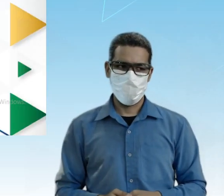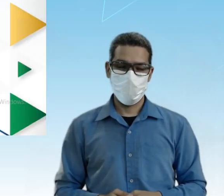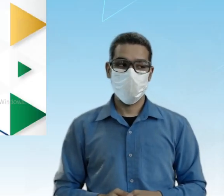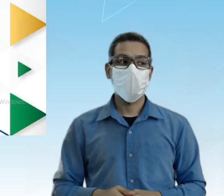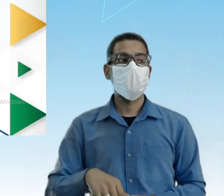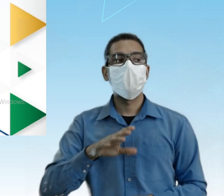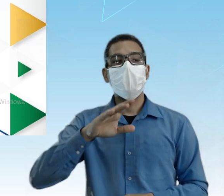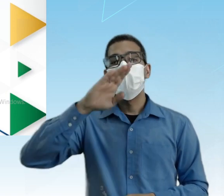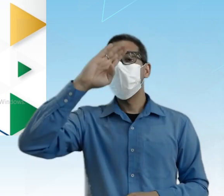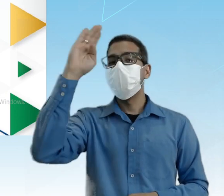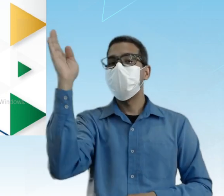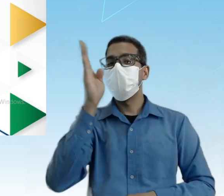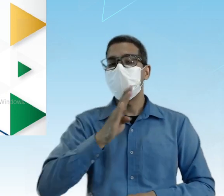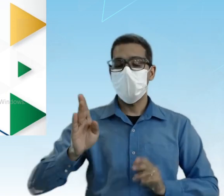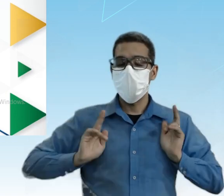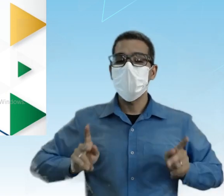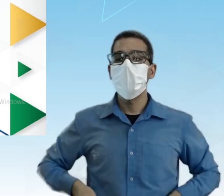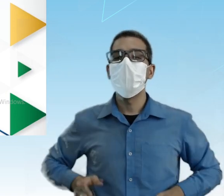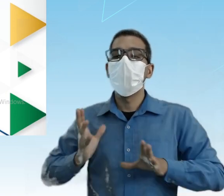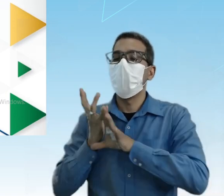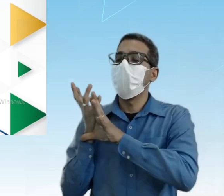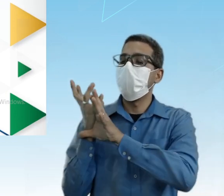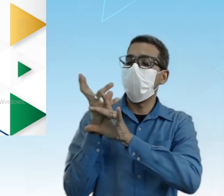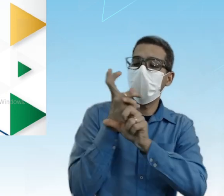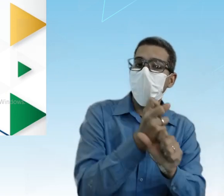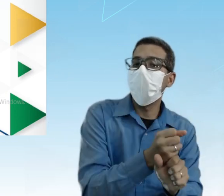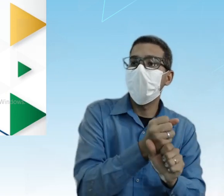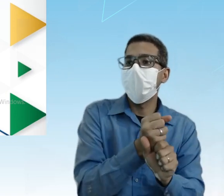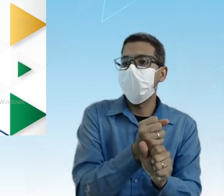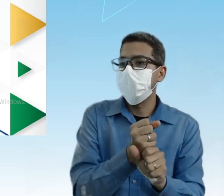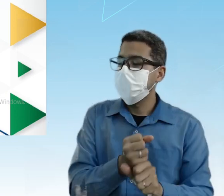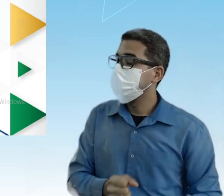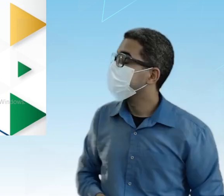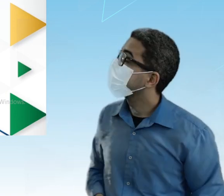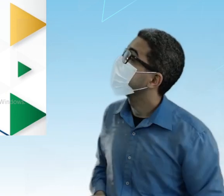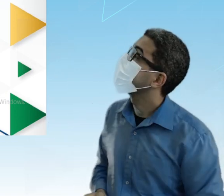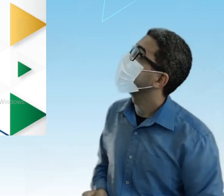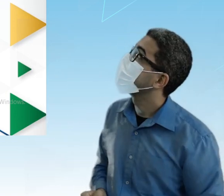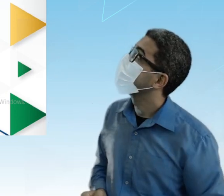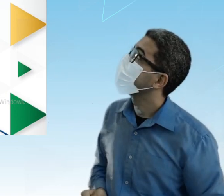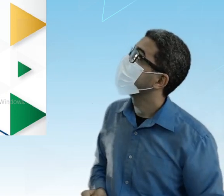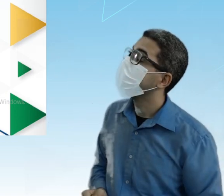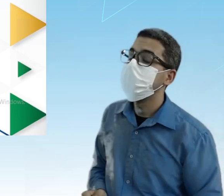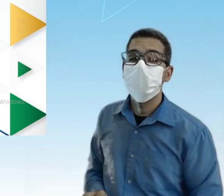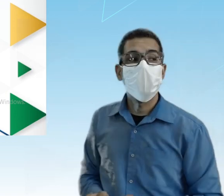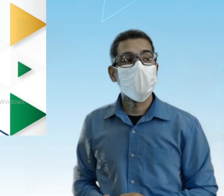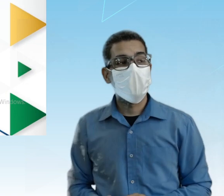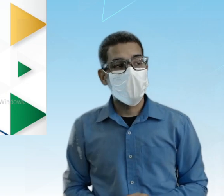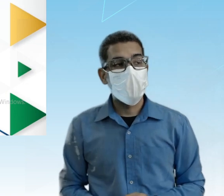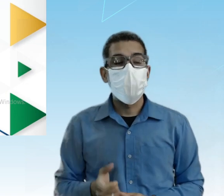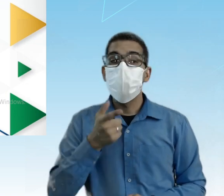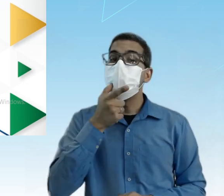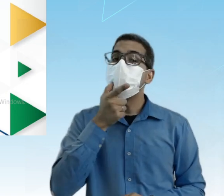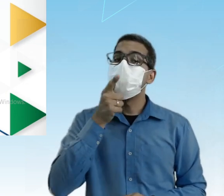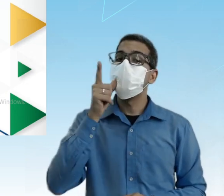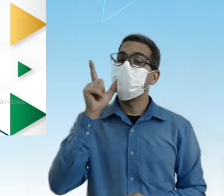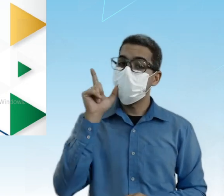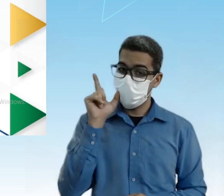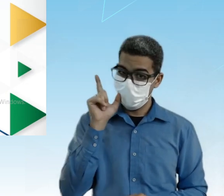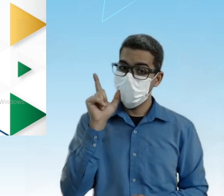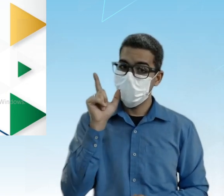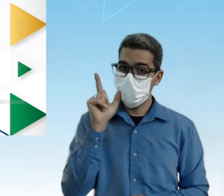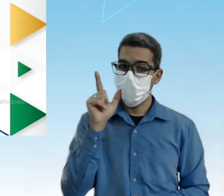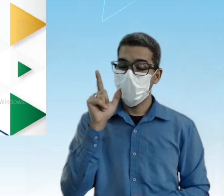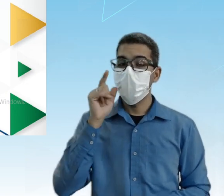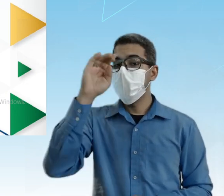da população hoje, gente, população brasileira, eu tirei isso ontem, população